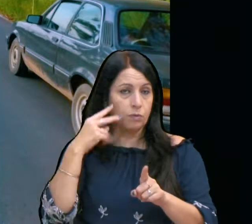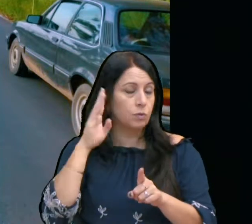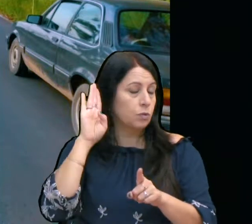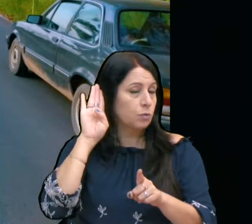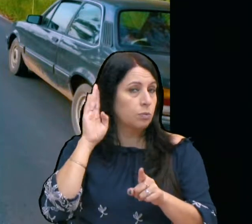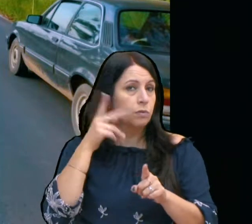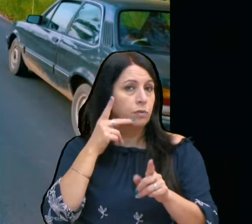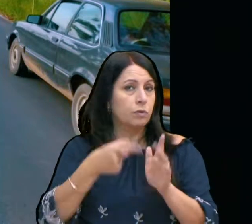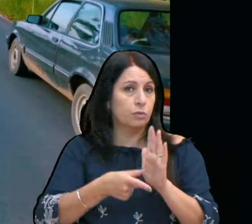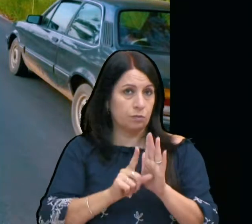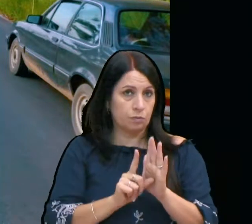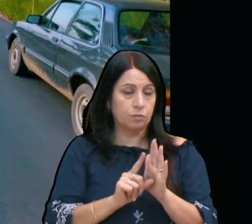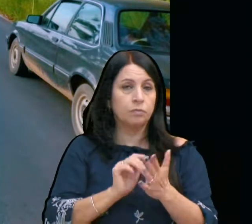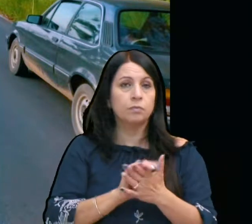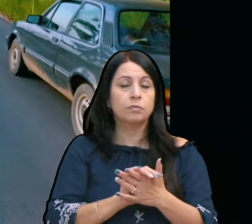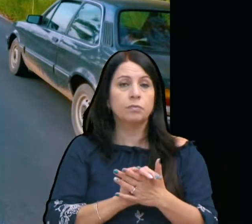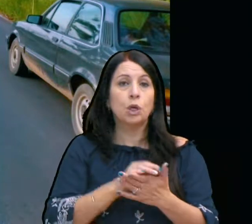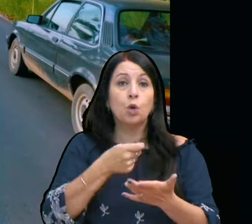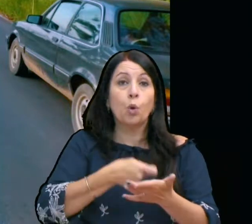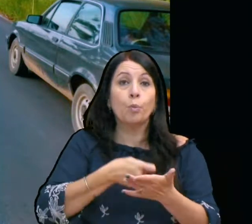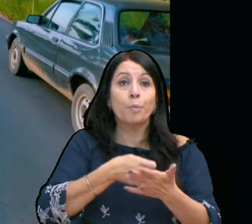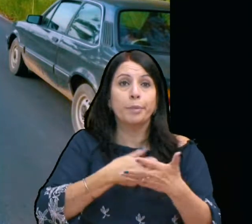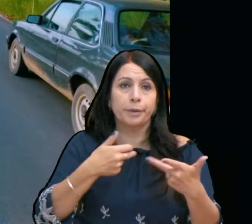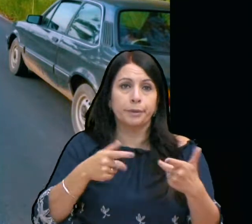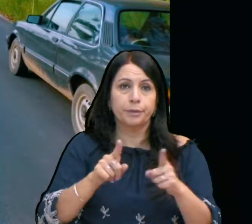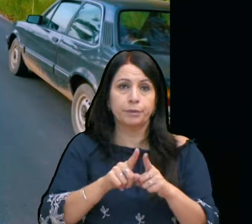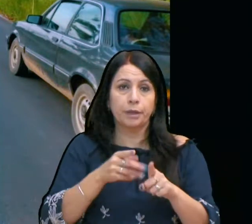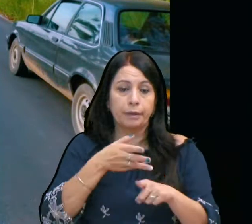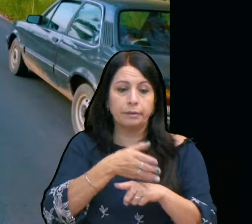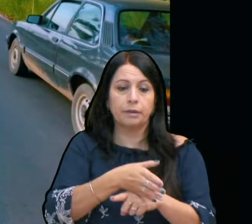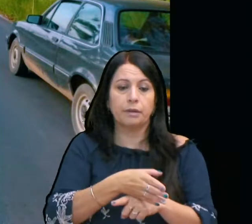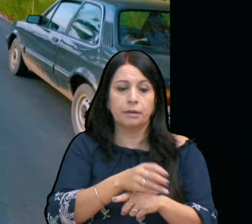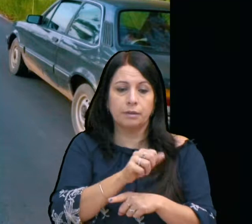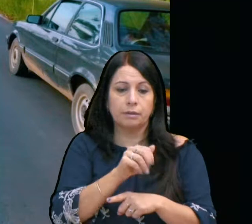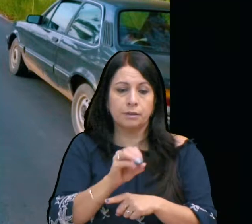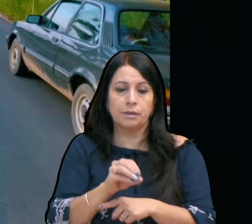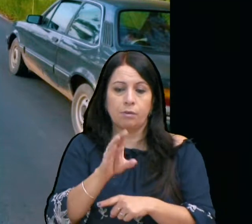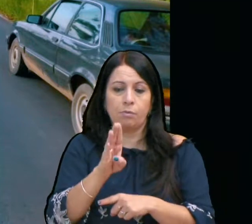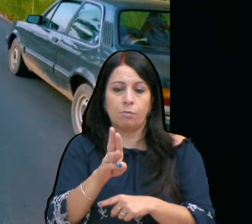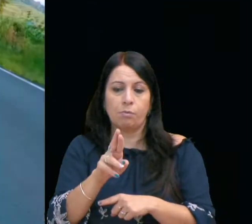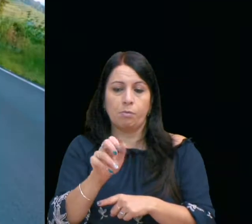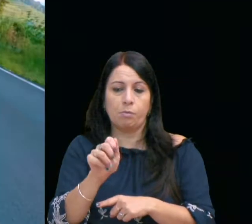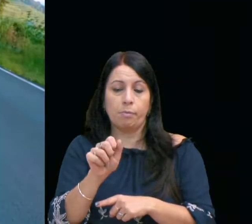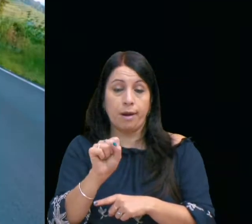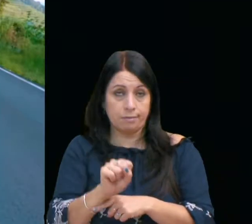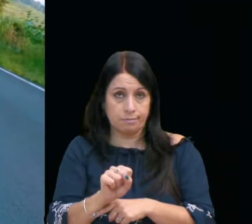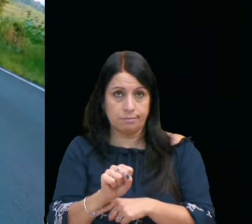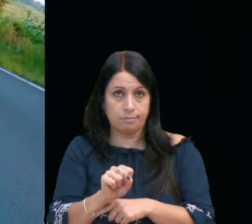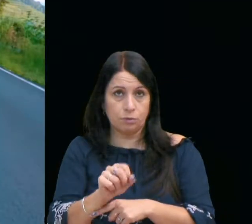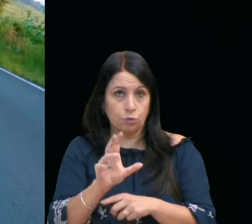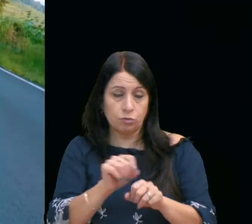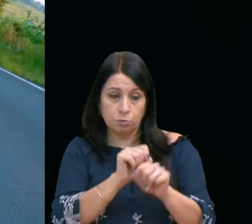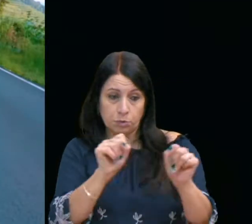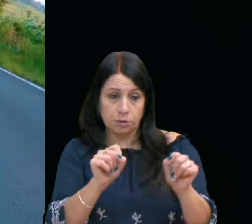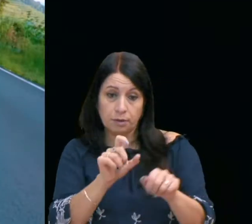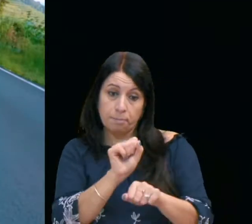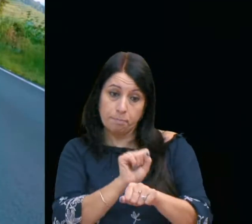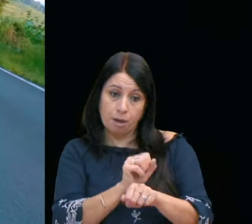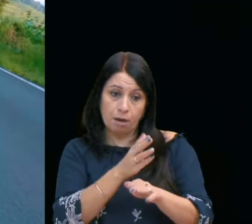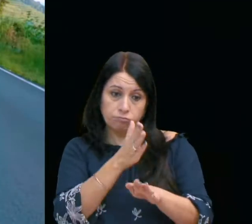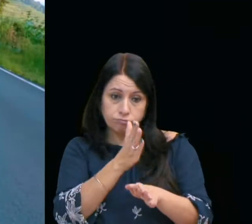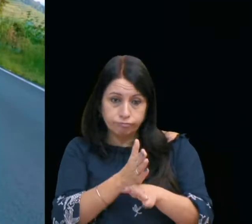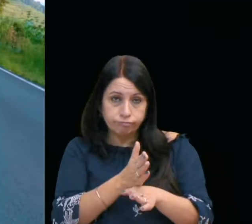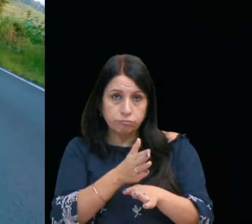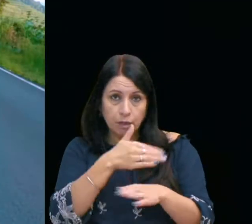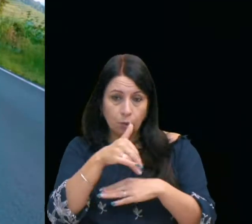nós falamos anteriormente, cobrando essa questão lá da entrada de São Brás, que cada vez, inclusive hoje de manhã, eu tive que parar no meio da rua